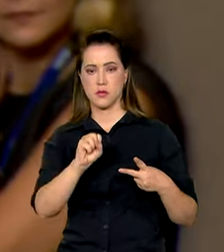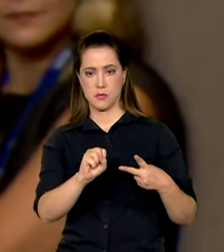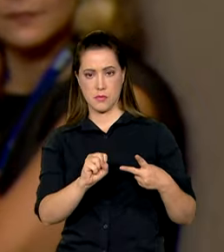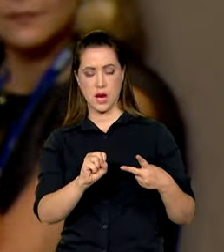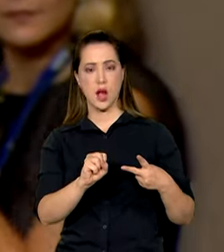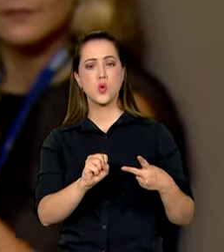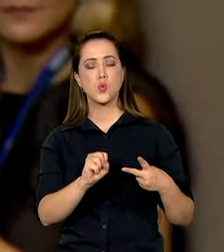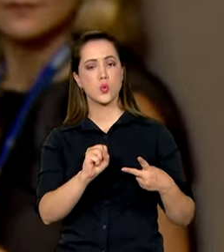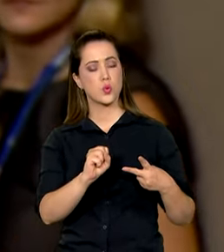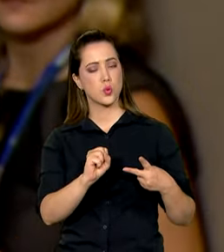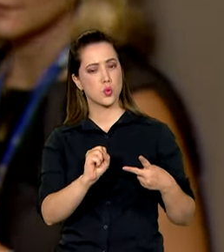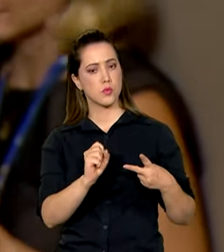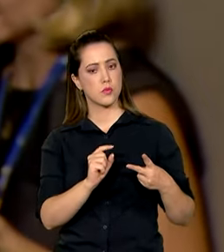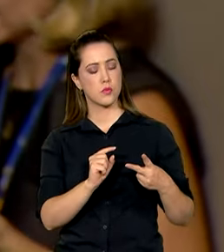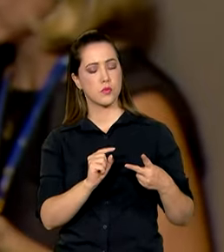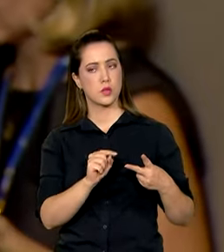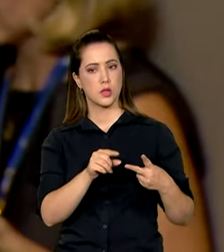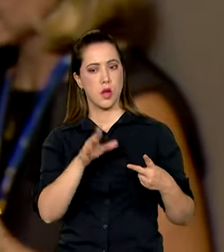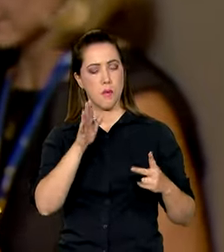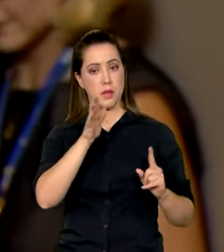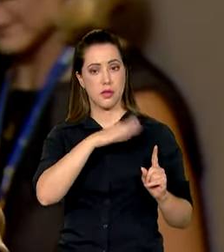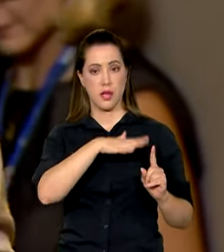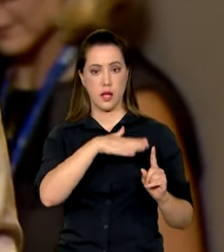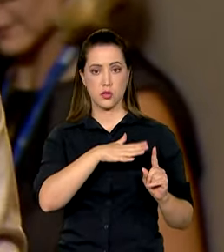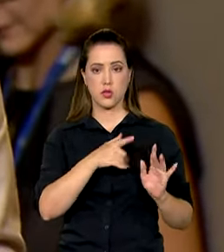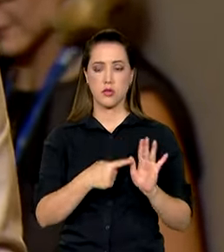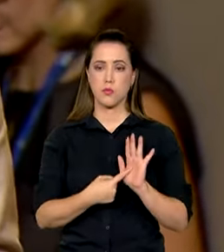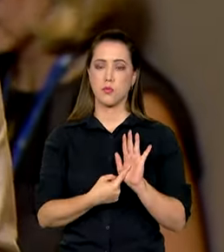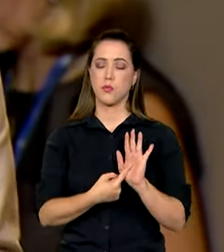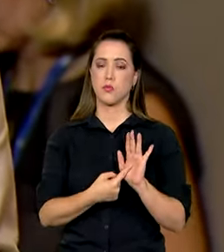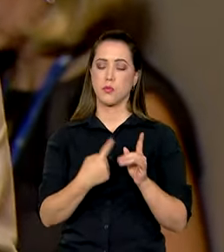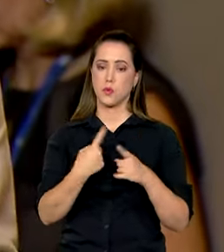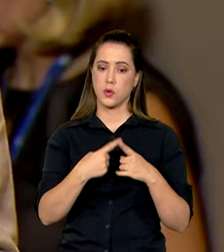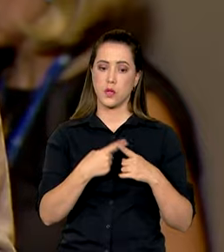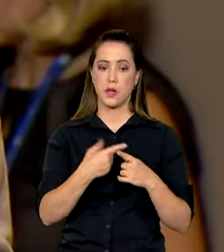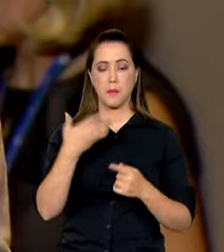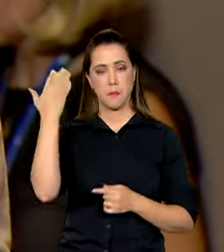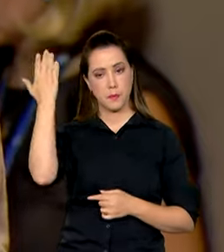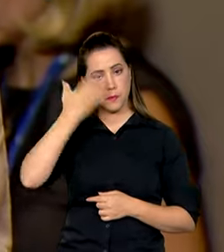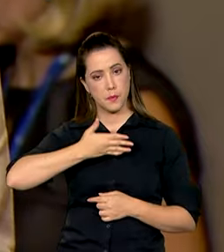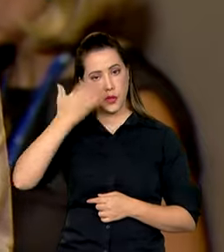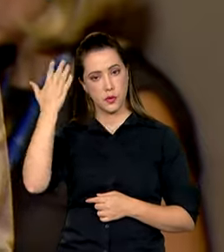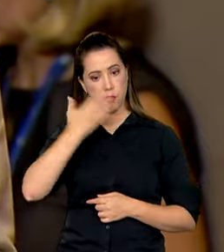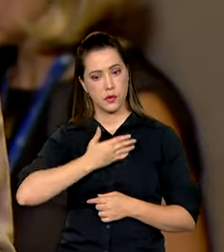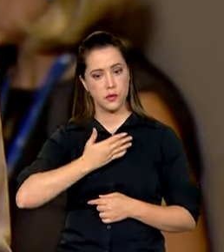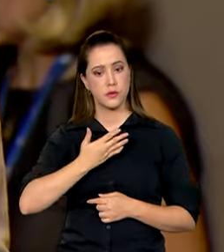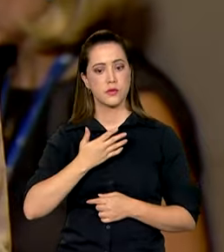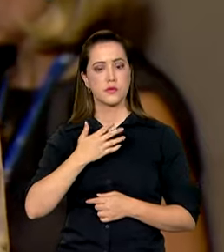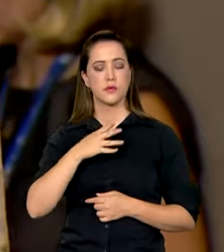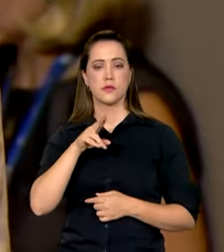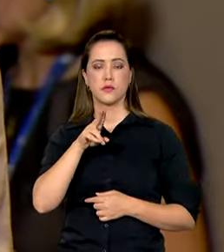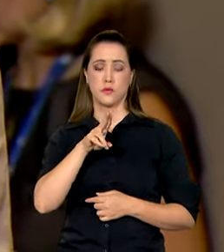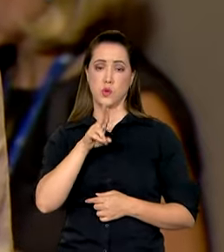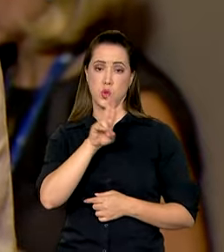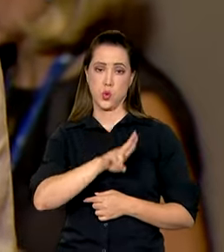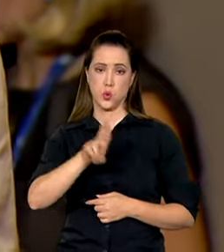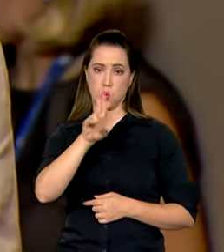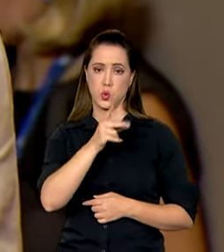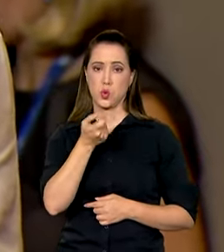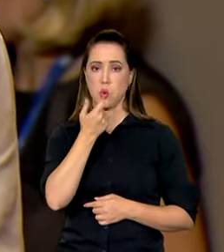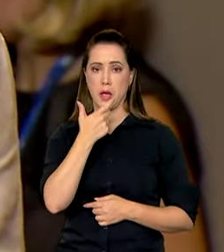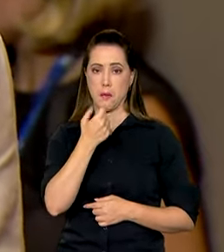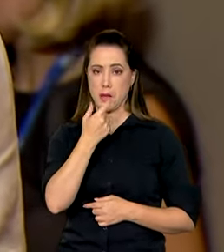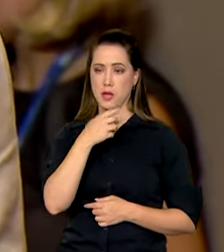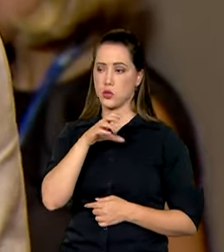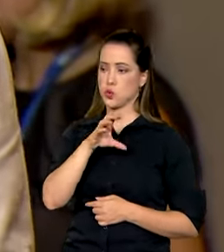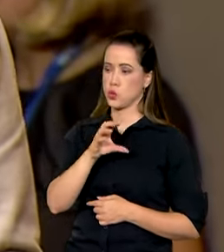ele mostrou, ele atestou, ele comprovou a ineficácia do uso da cloroquina. E